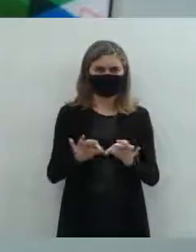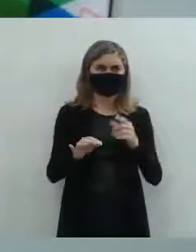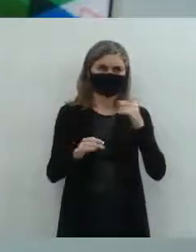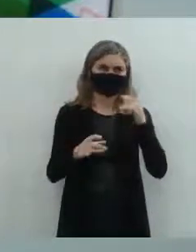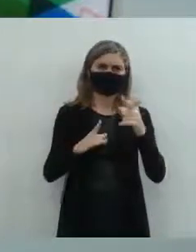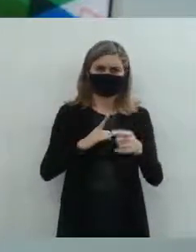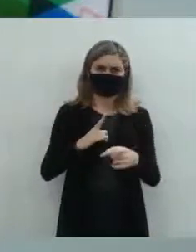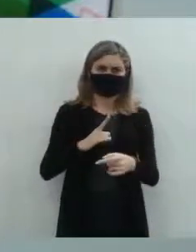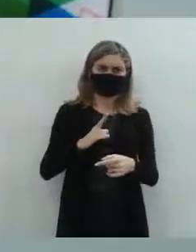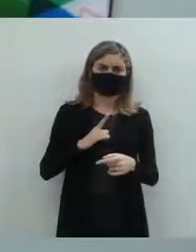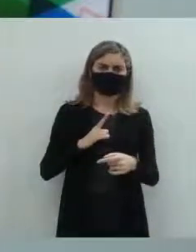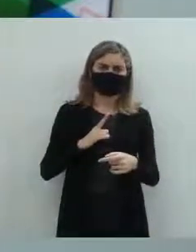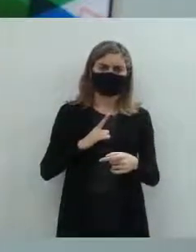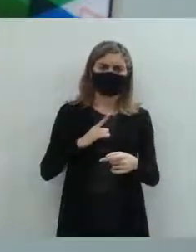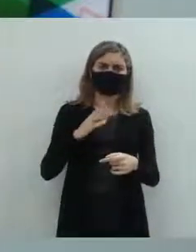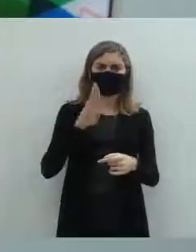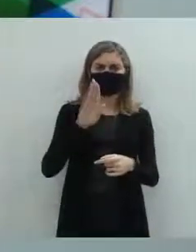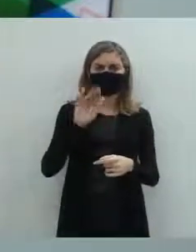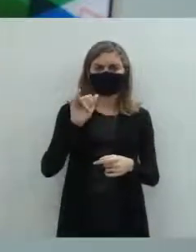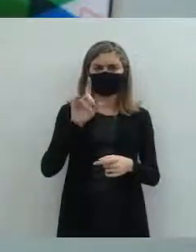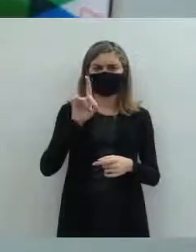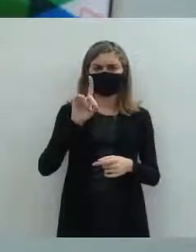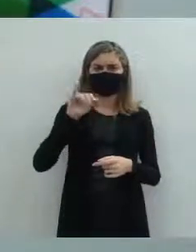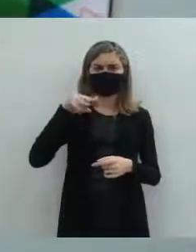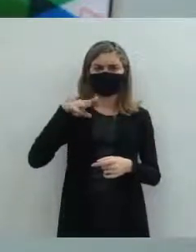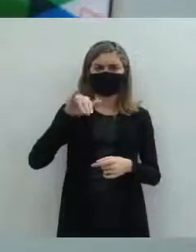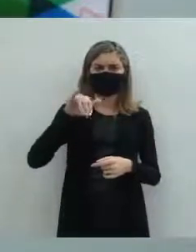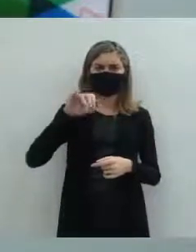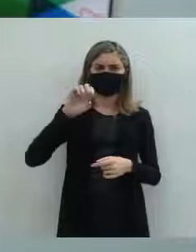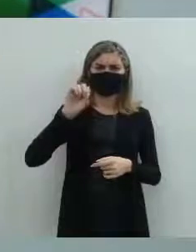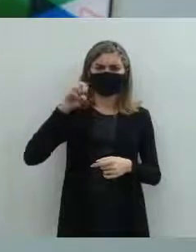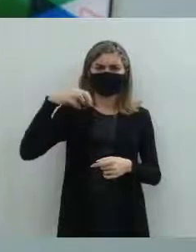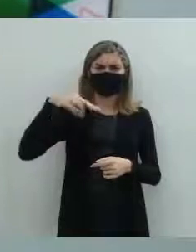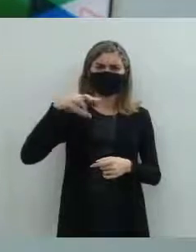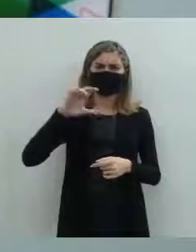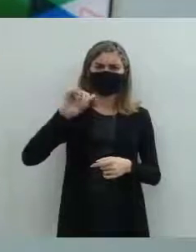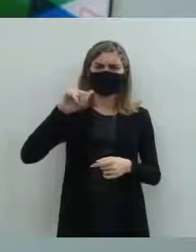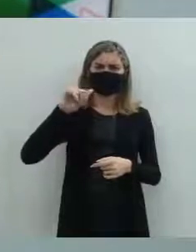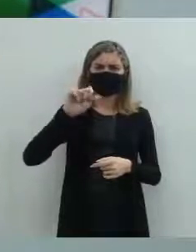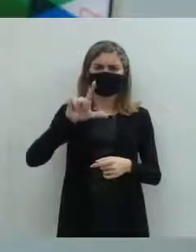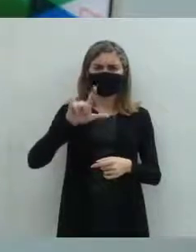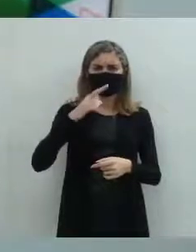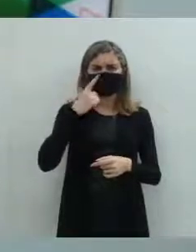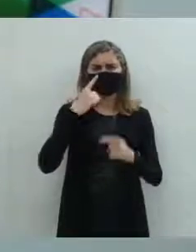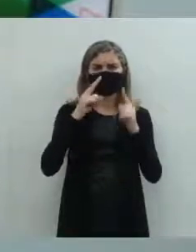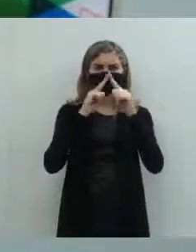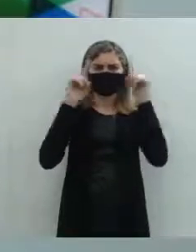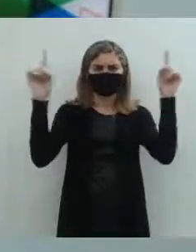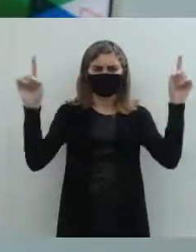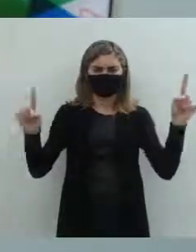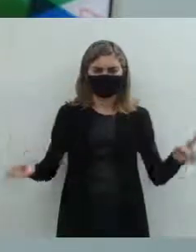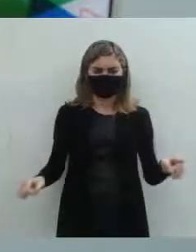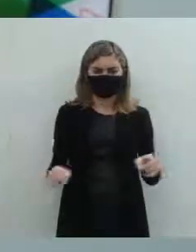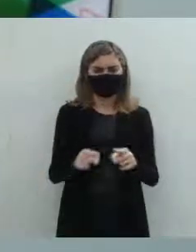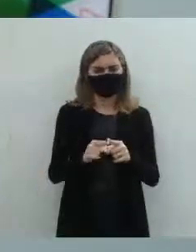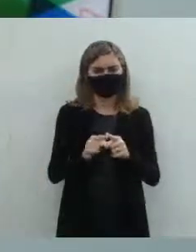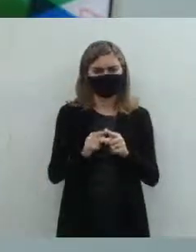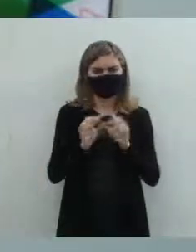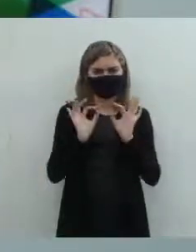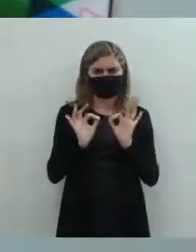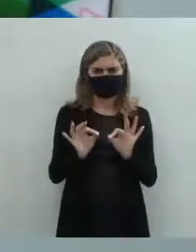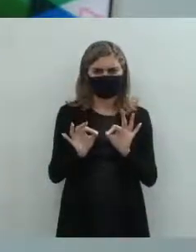gente tem um objeto bidimensional, que é o comprimento e a largura ou altura,